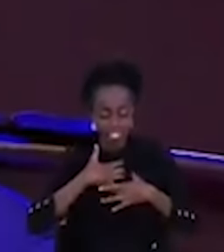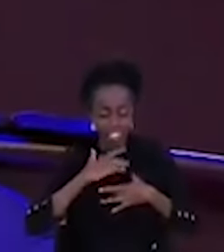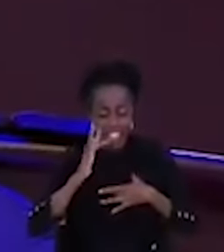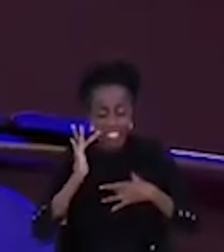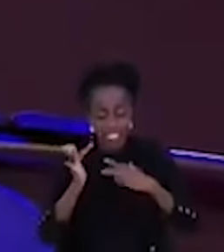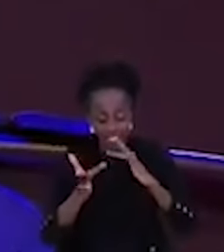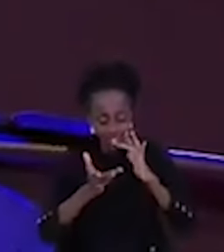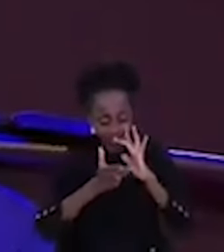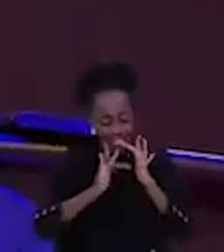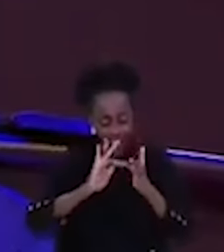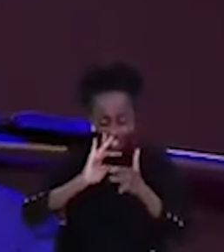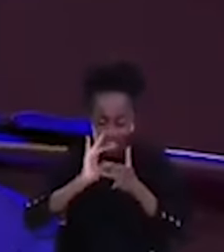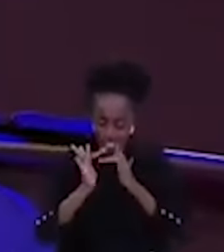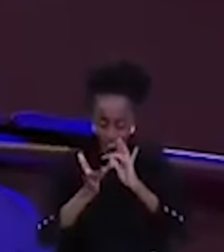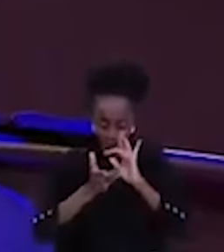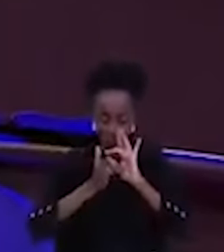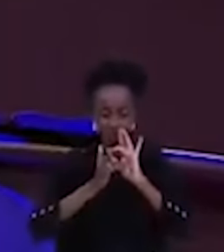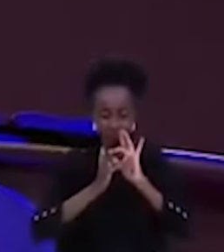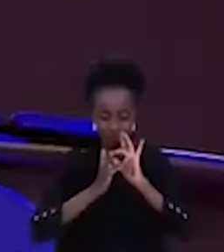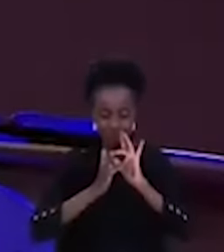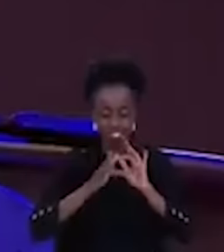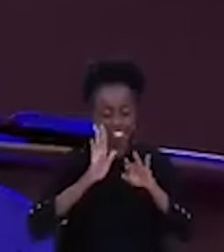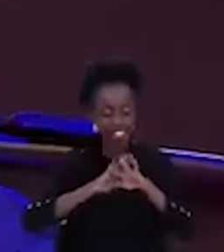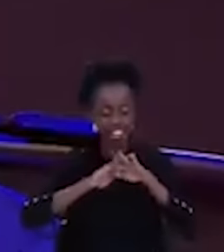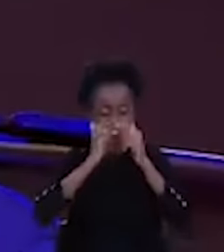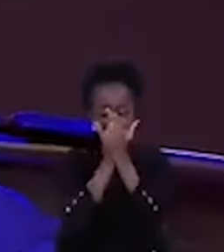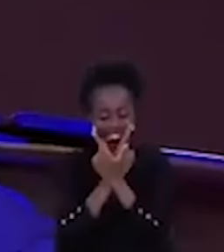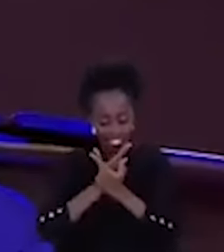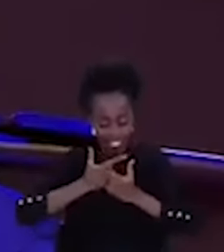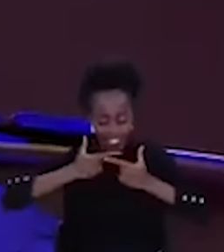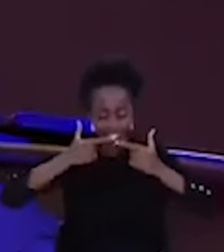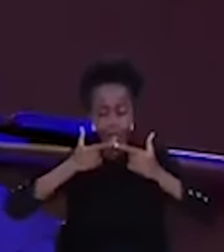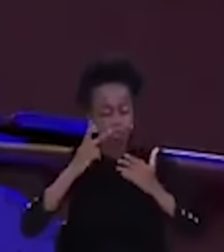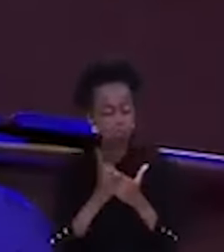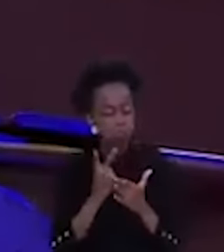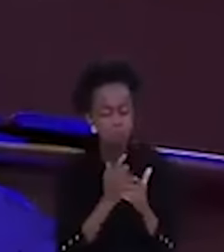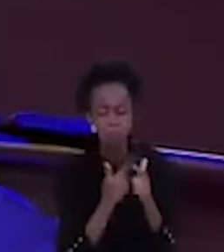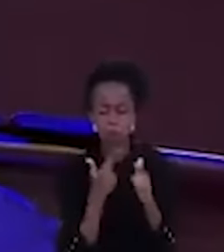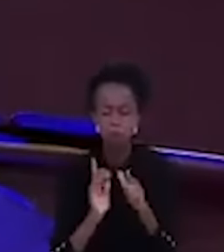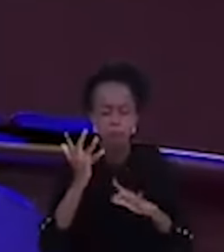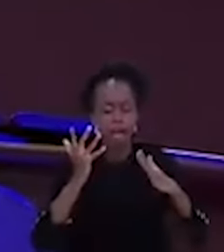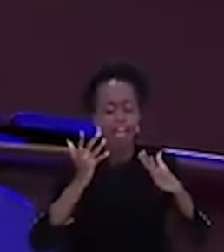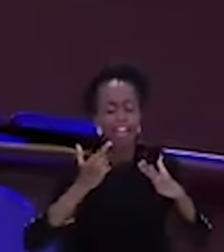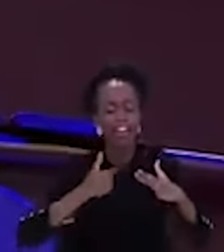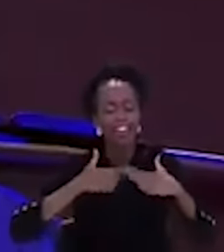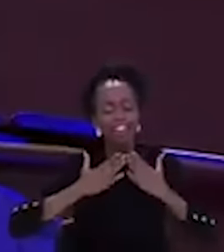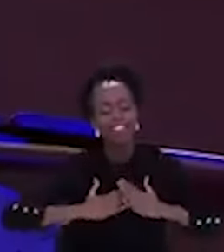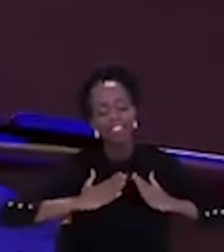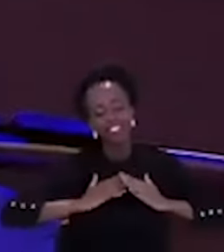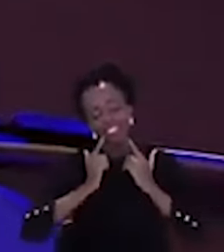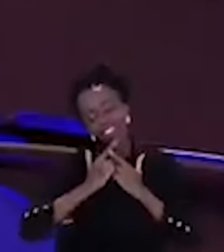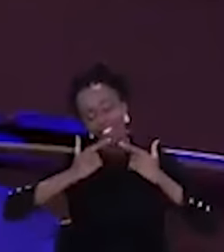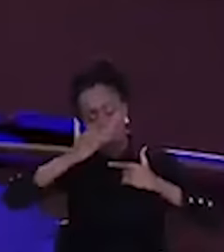Jesus, que me faz sorrir em meio às tribulações,